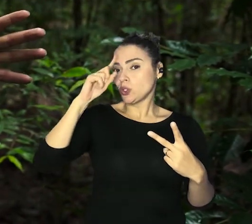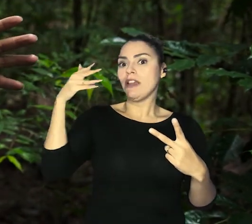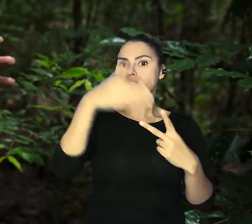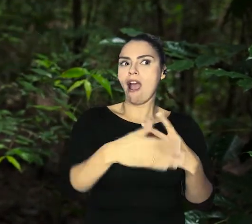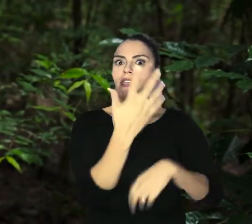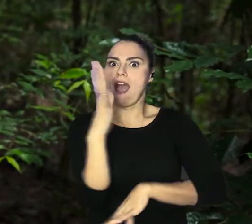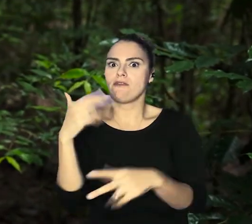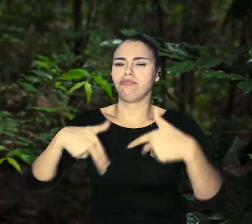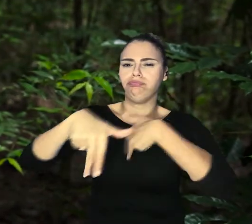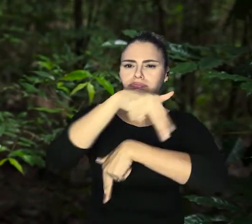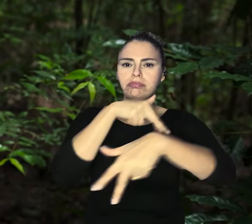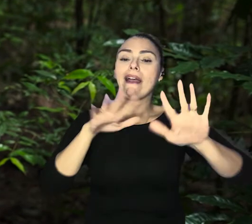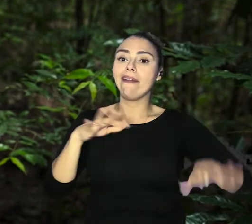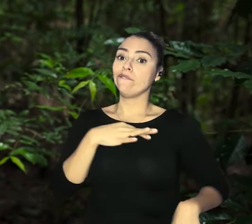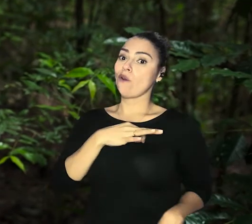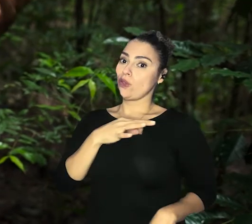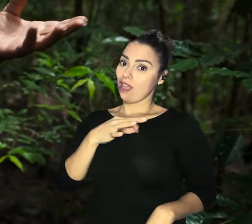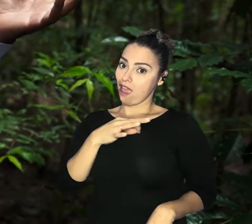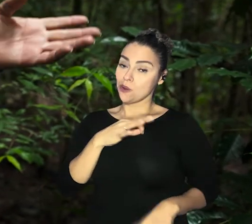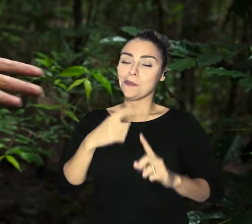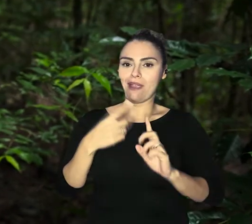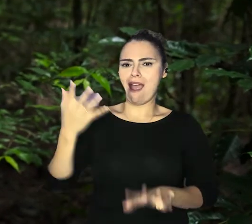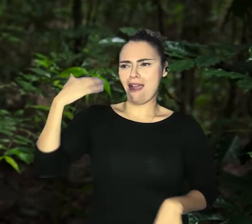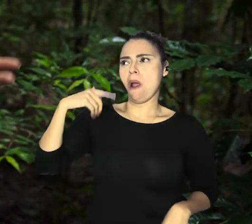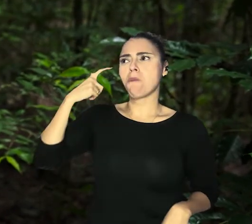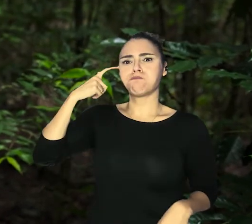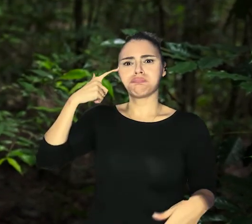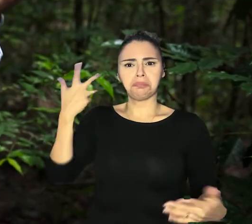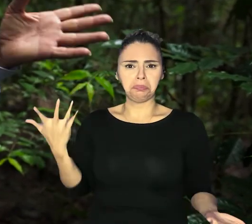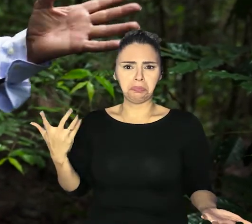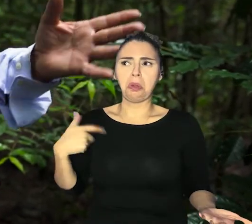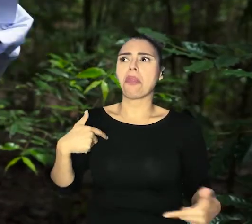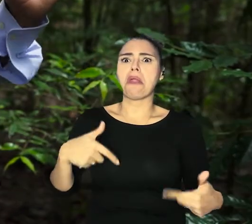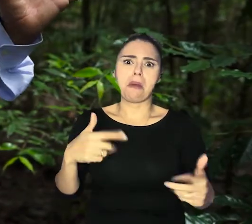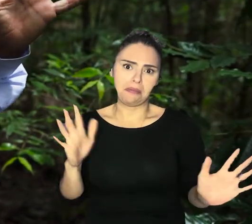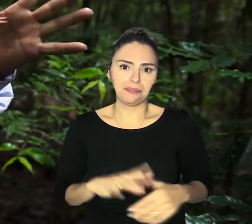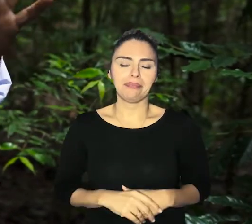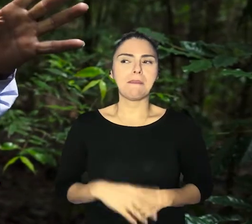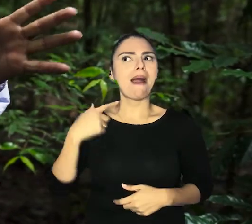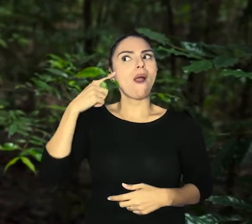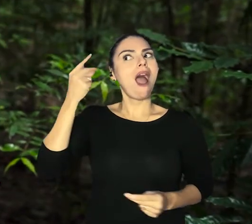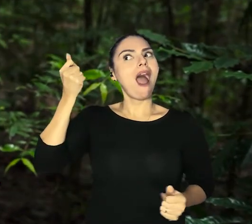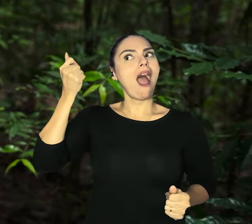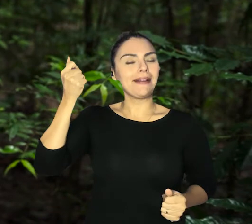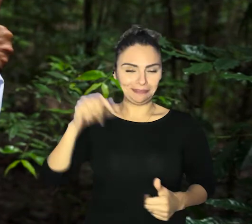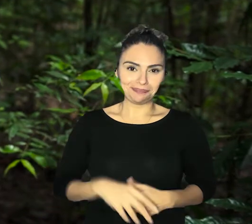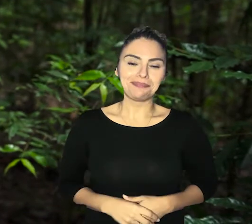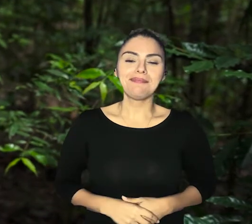mata, isso voluntariamente, porque na época eu nem tinha conhecimento do que ia dar, né? Abriu a caixinha, né? Como se diz.